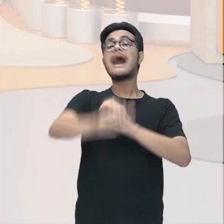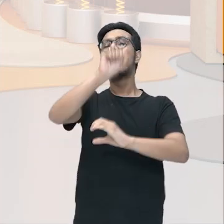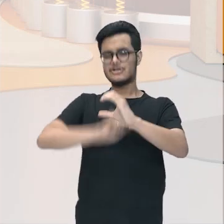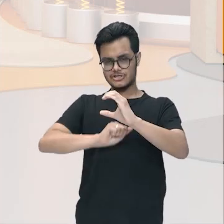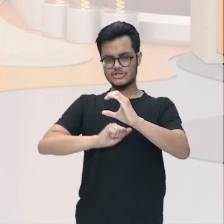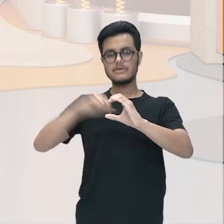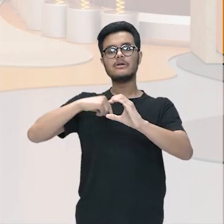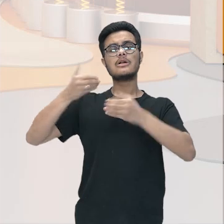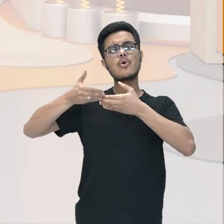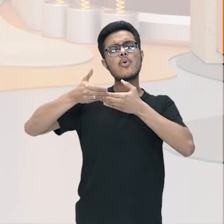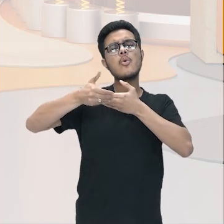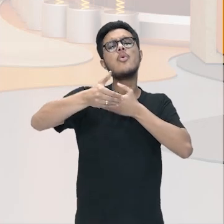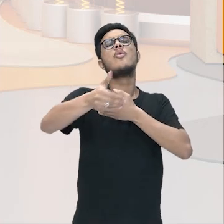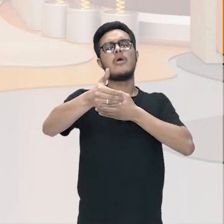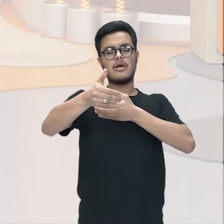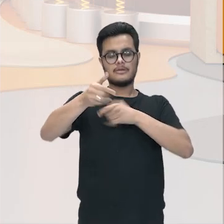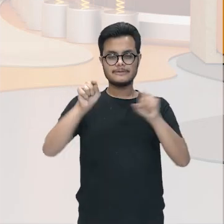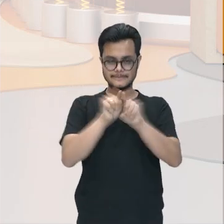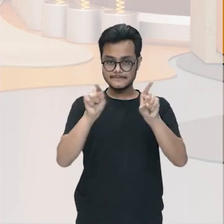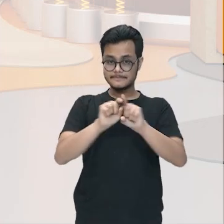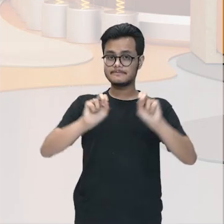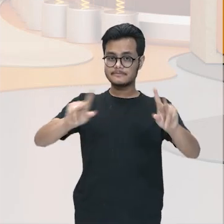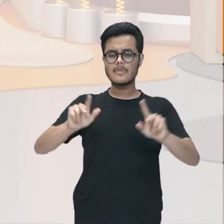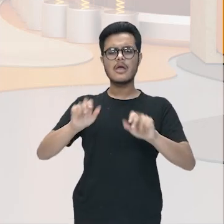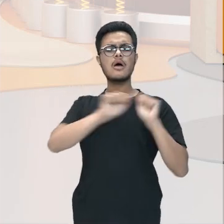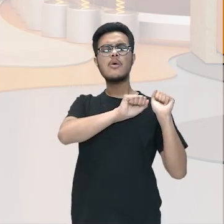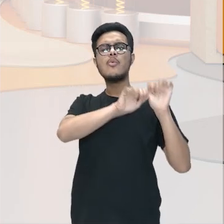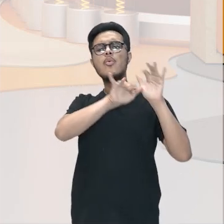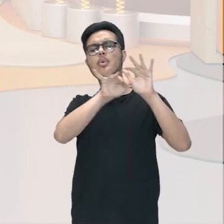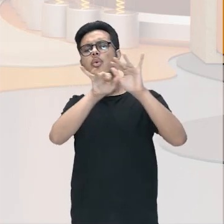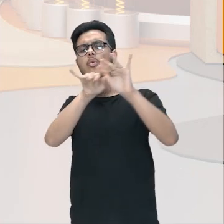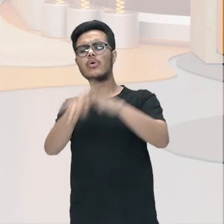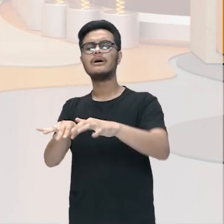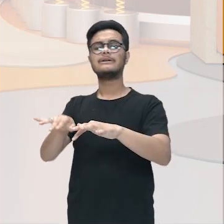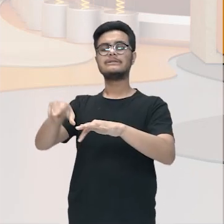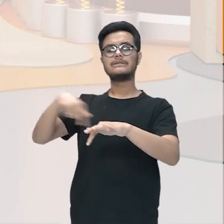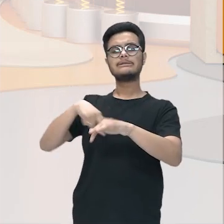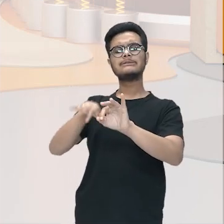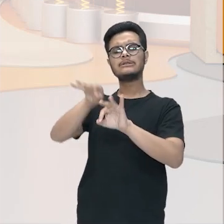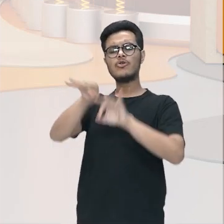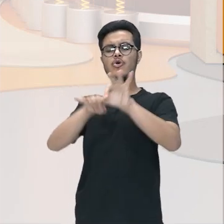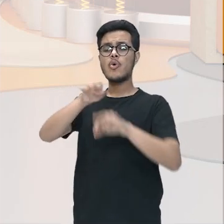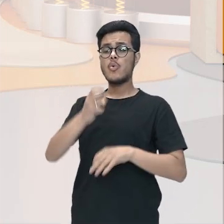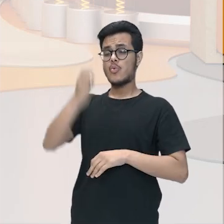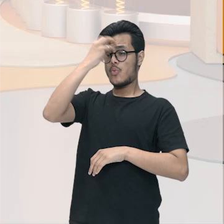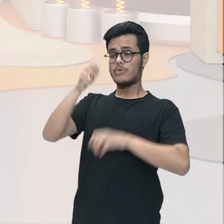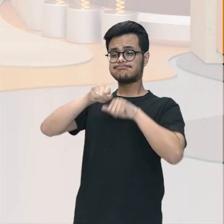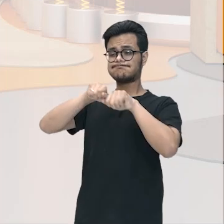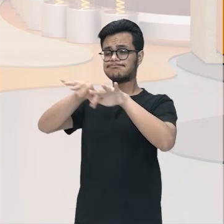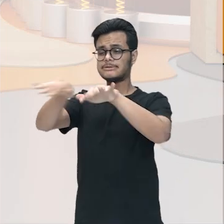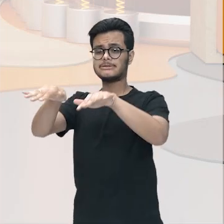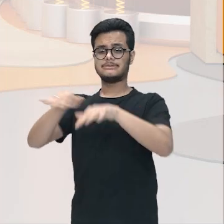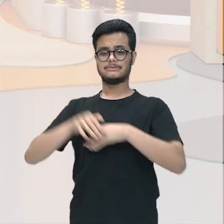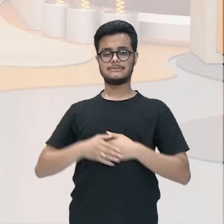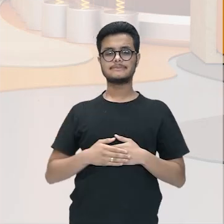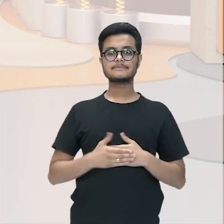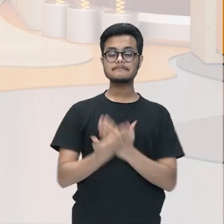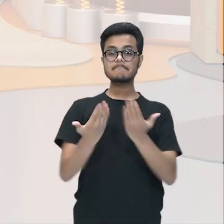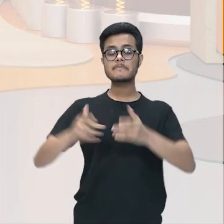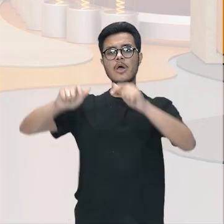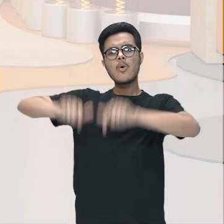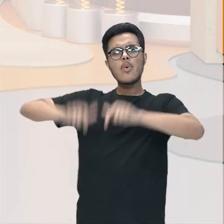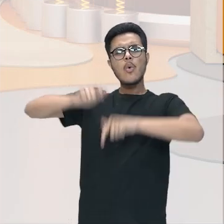romanos conquistaram, então, a Grécia e começaram a absorver, então, a cultura grega, tá? Os